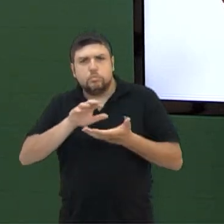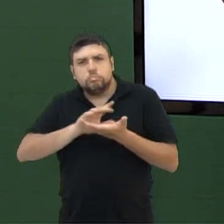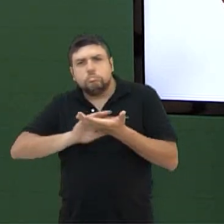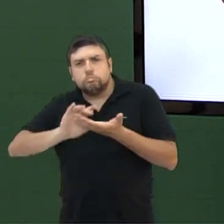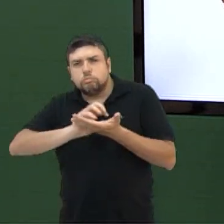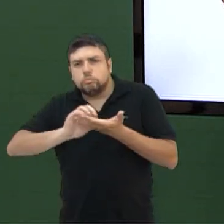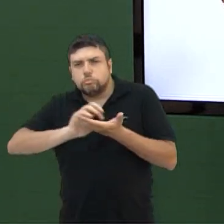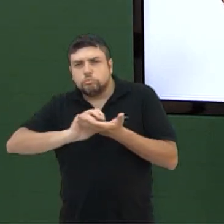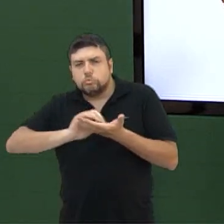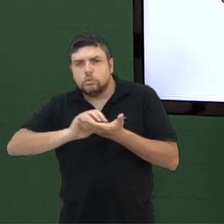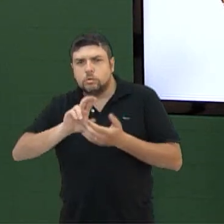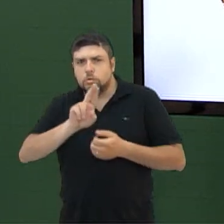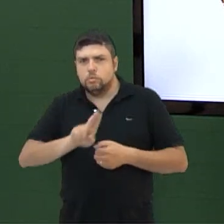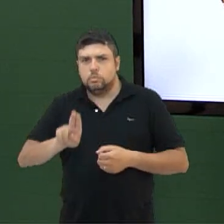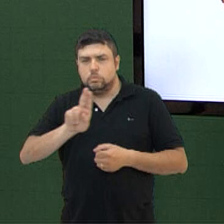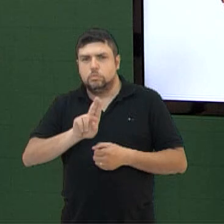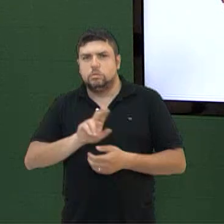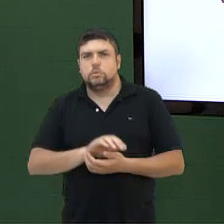50,24.